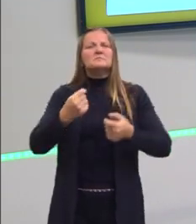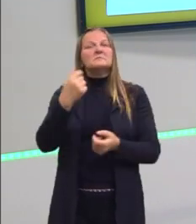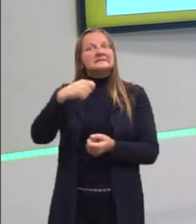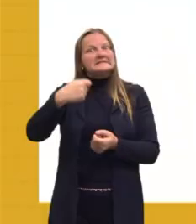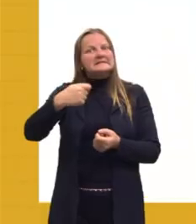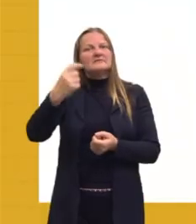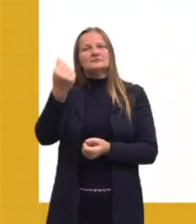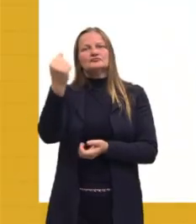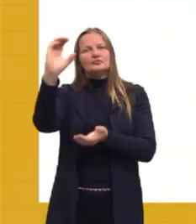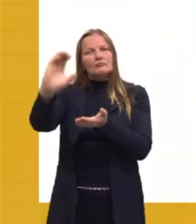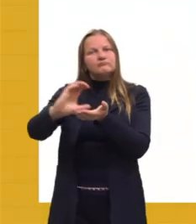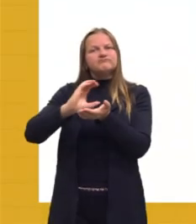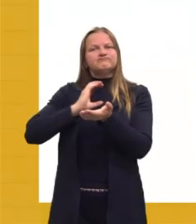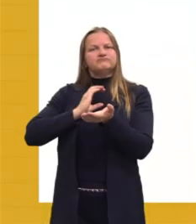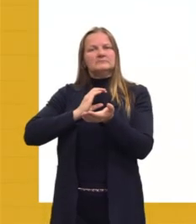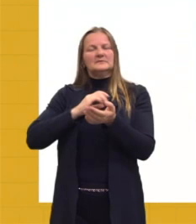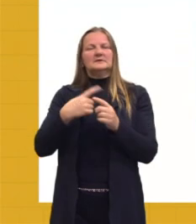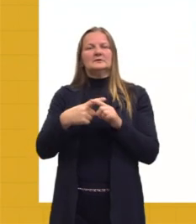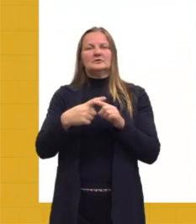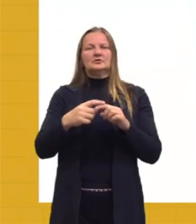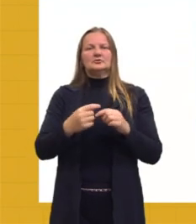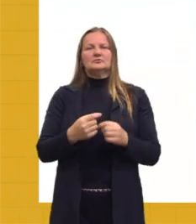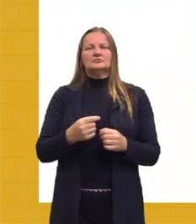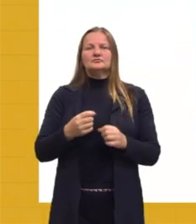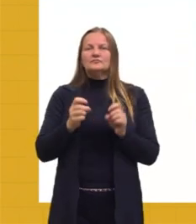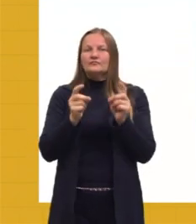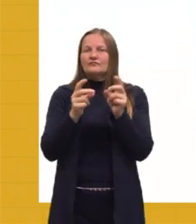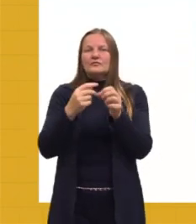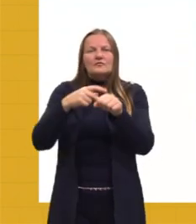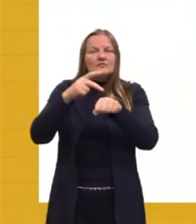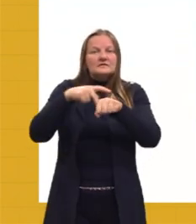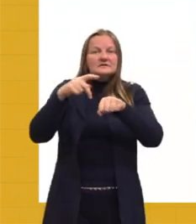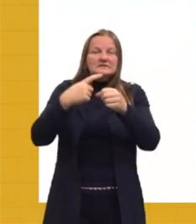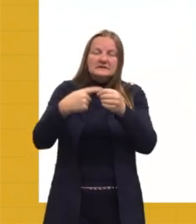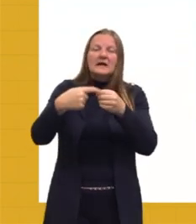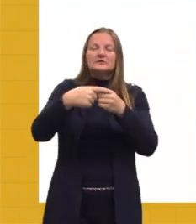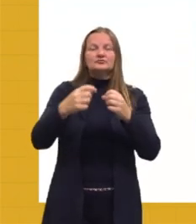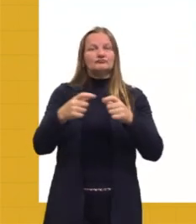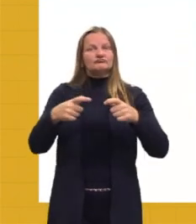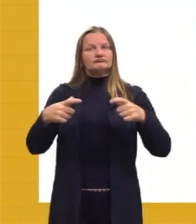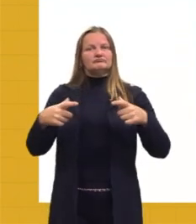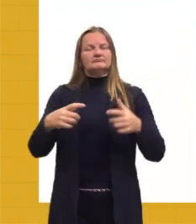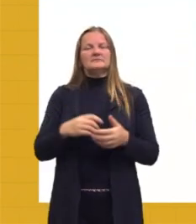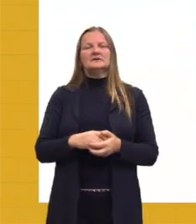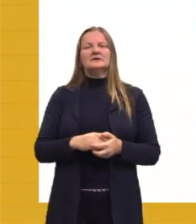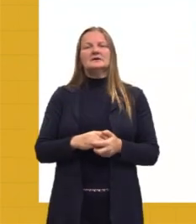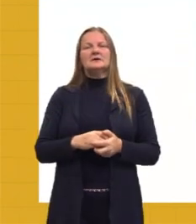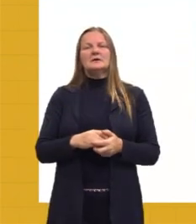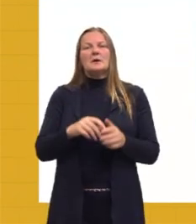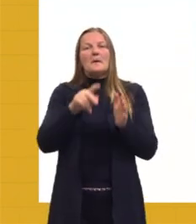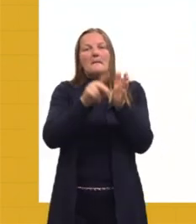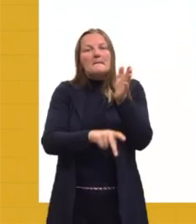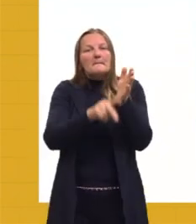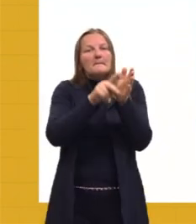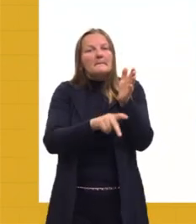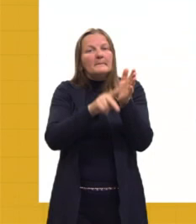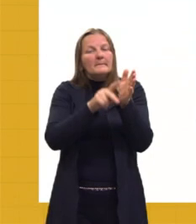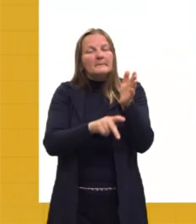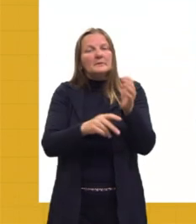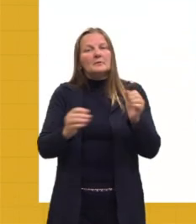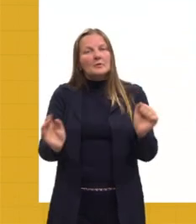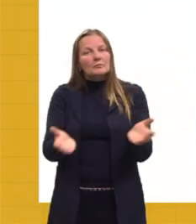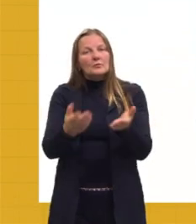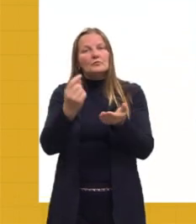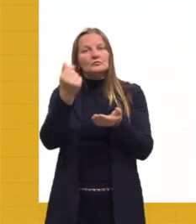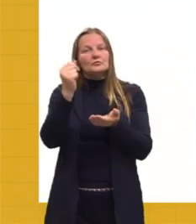muita grana para poder reerguer aí o seu a sua cidades aquela coisa toda tá E aí então foi esse programa não é de